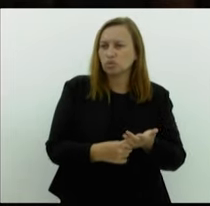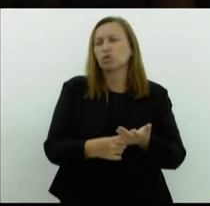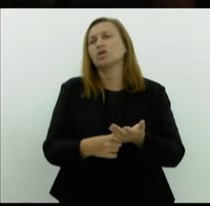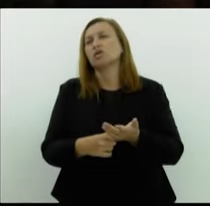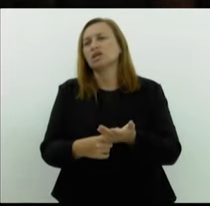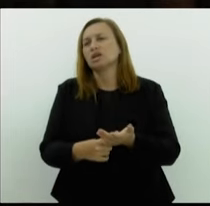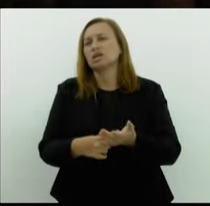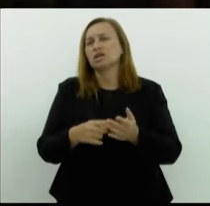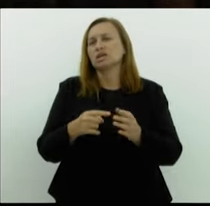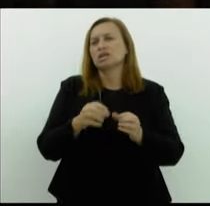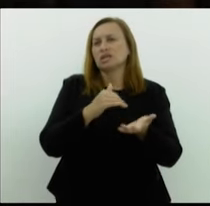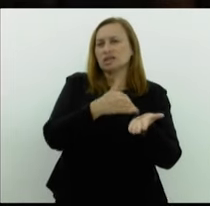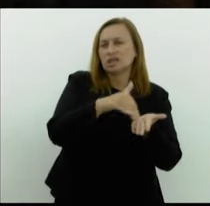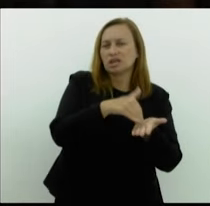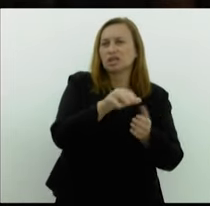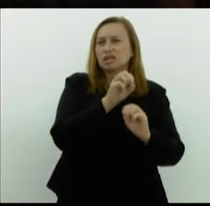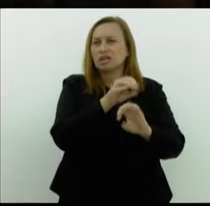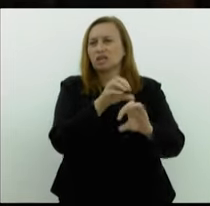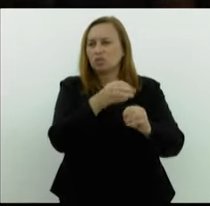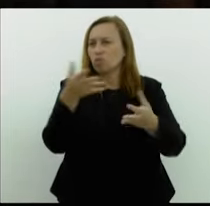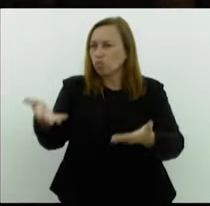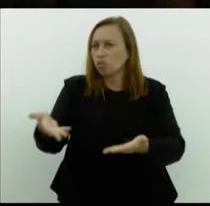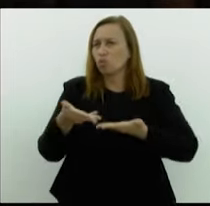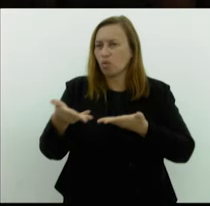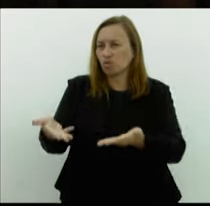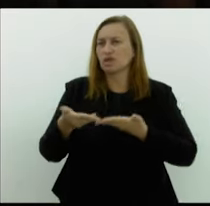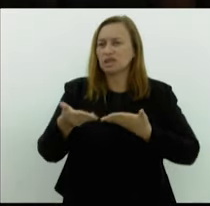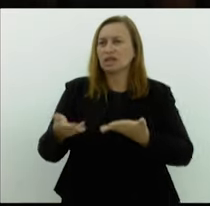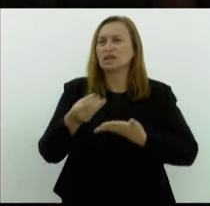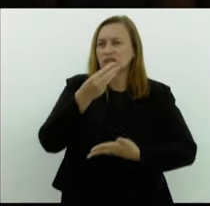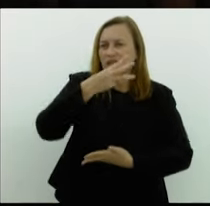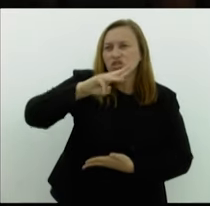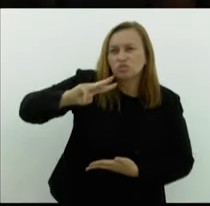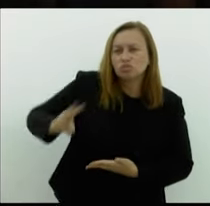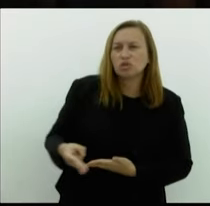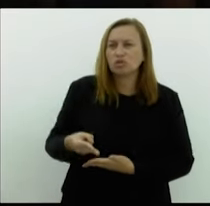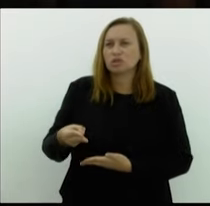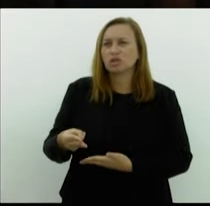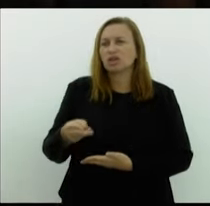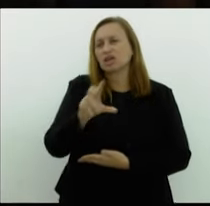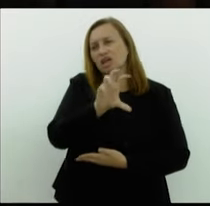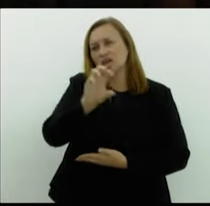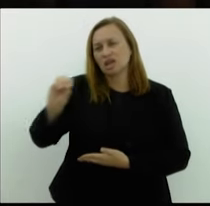conduta, foram convocados 3.500 professores.